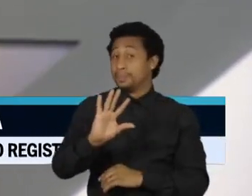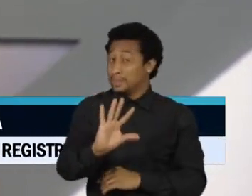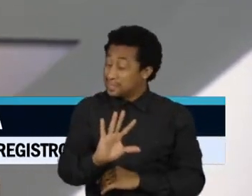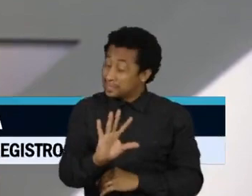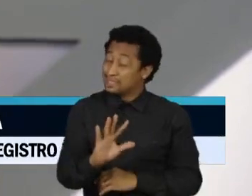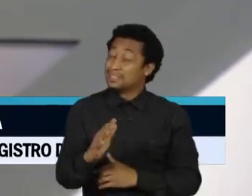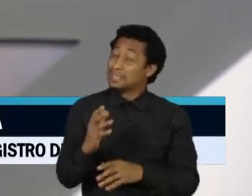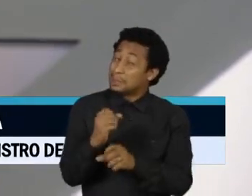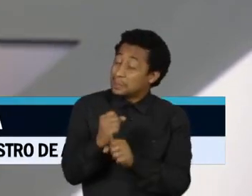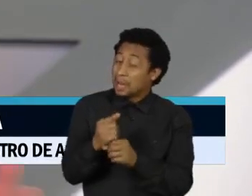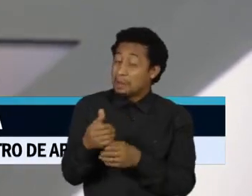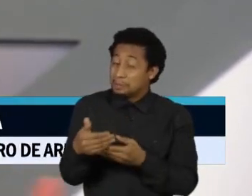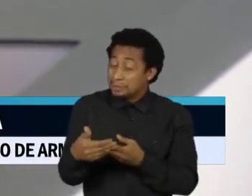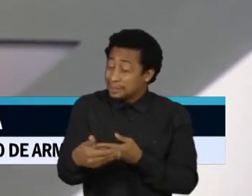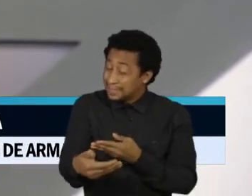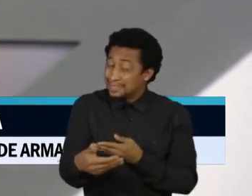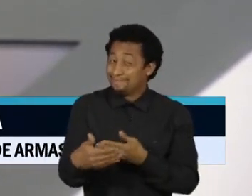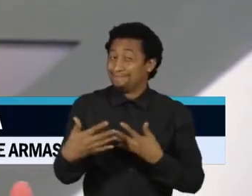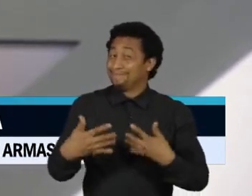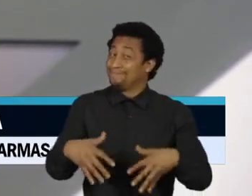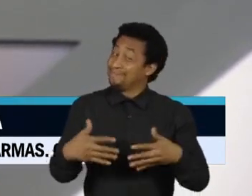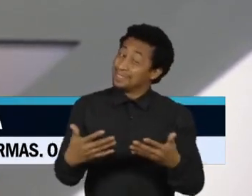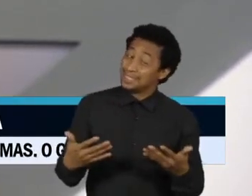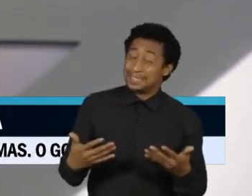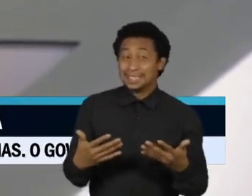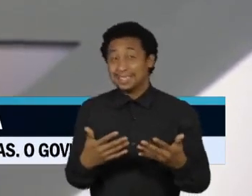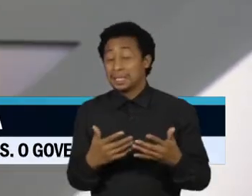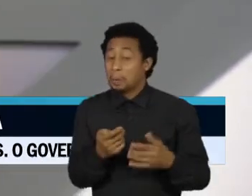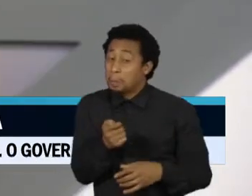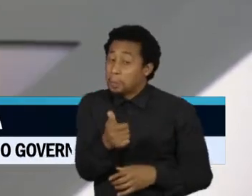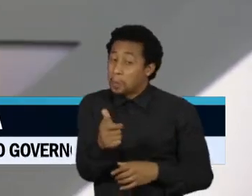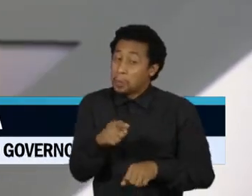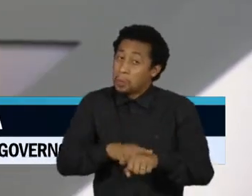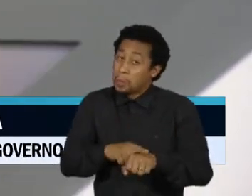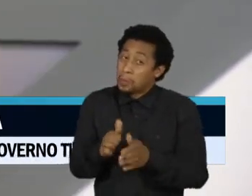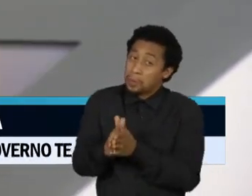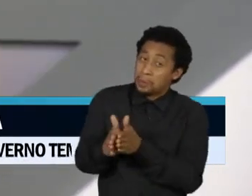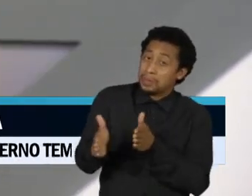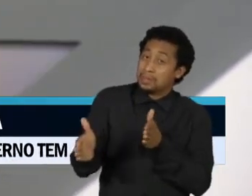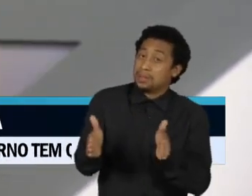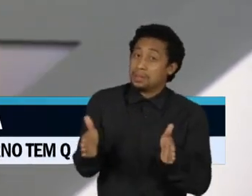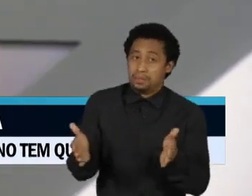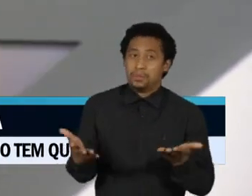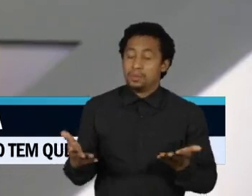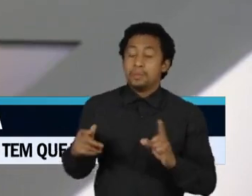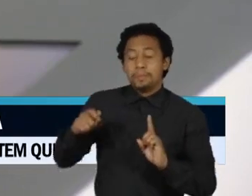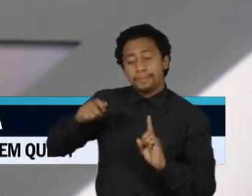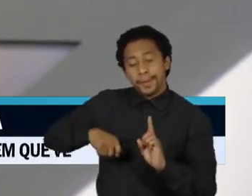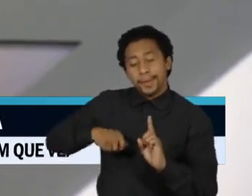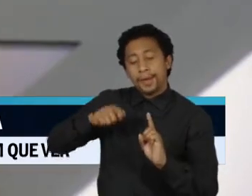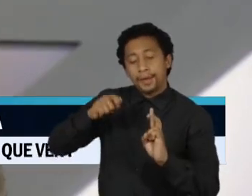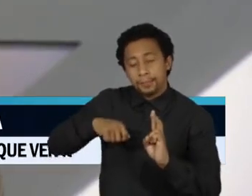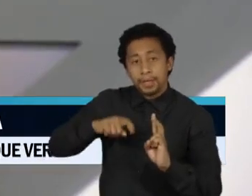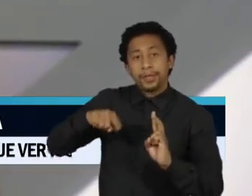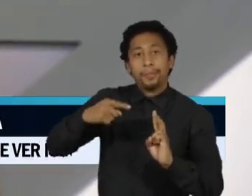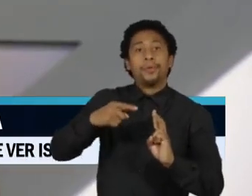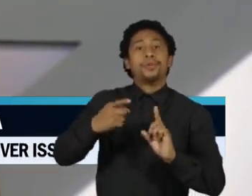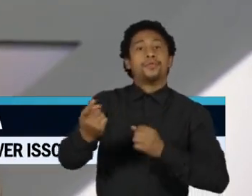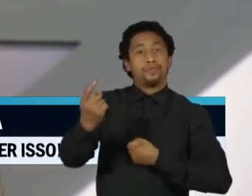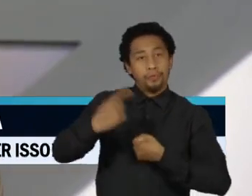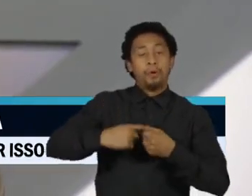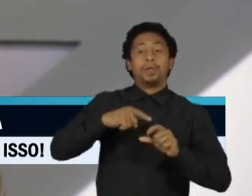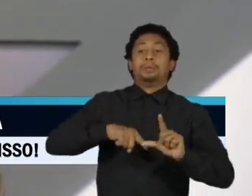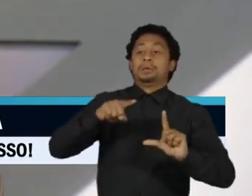primeiro, temporário, né, e pontual. Temporário porque é uma coisa que vai durar poucos meses e pontual porque ela se